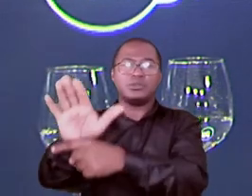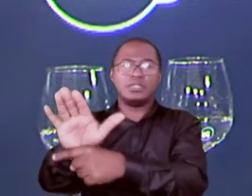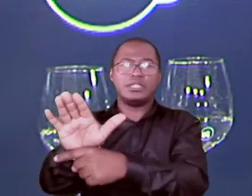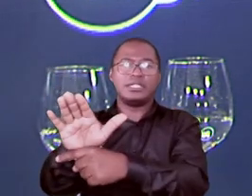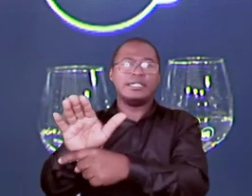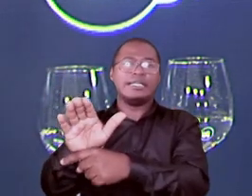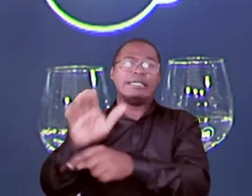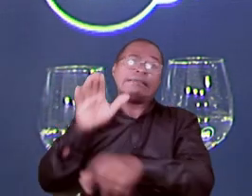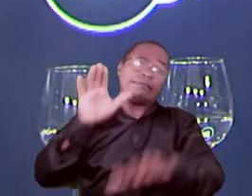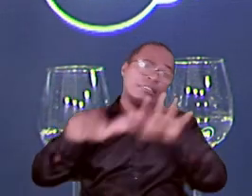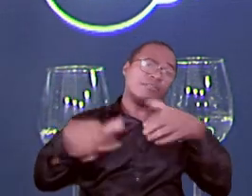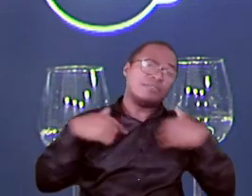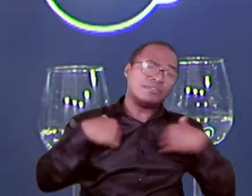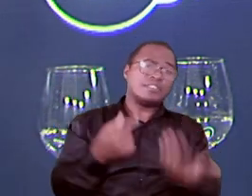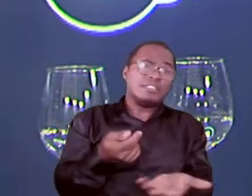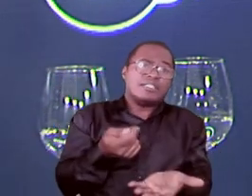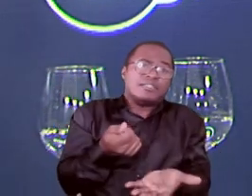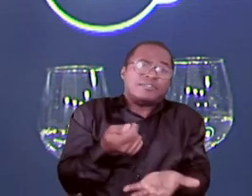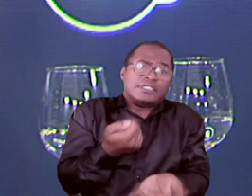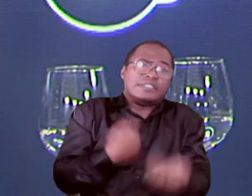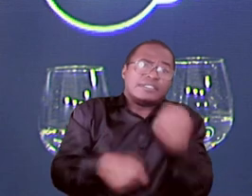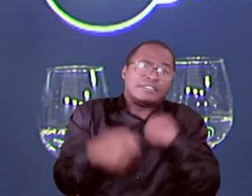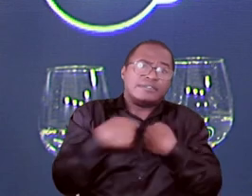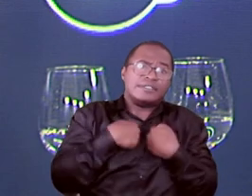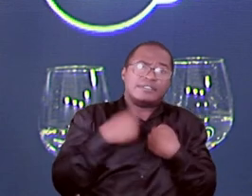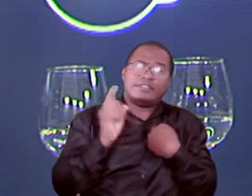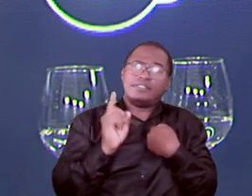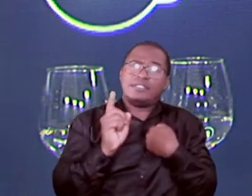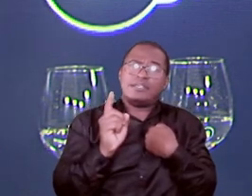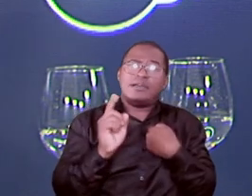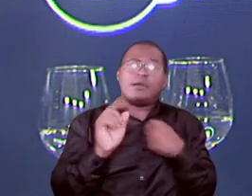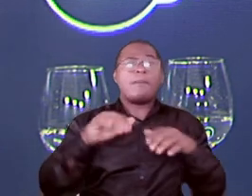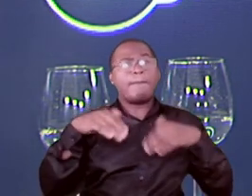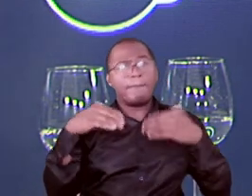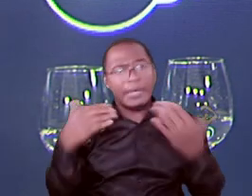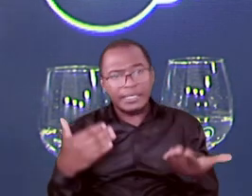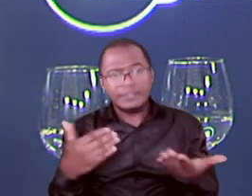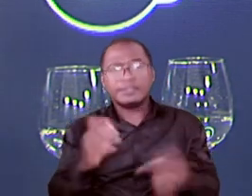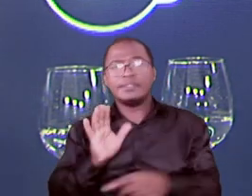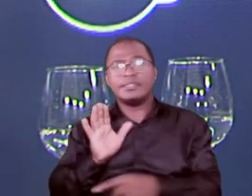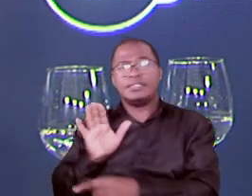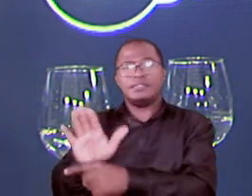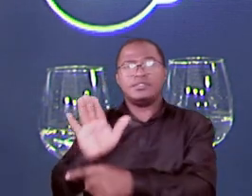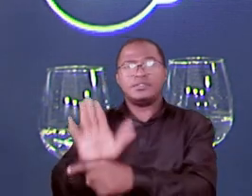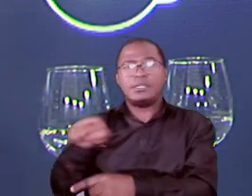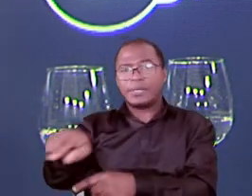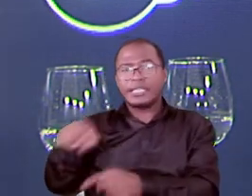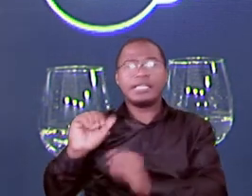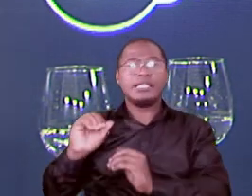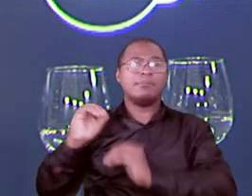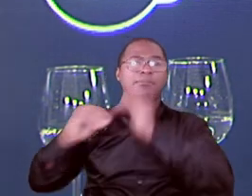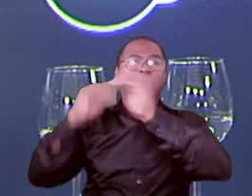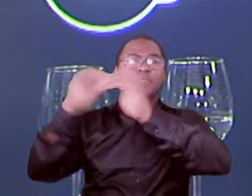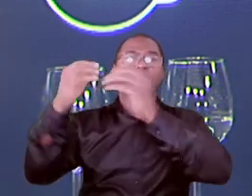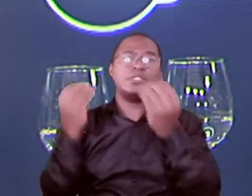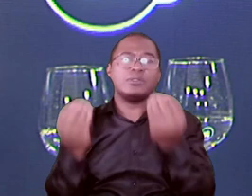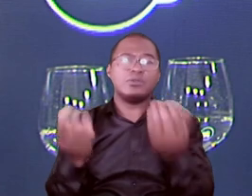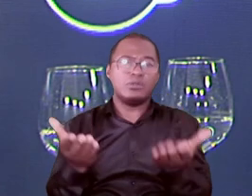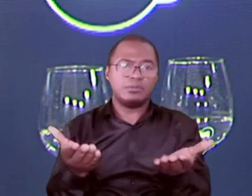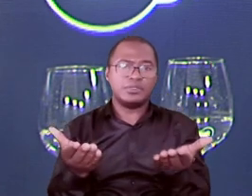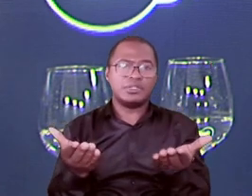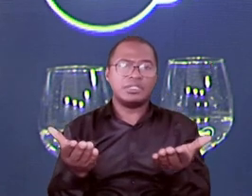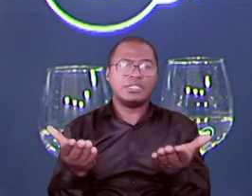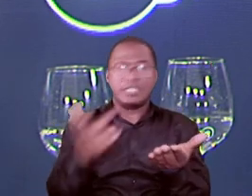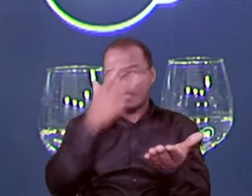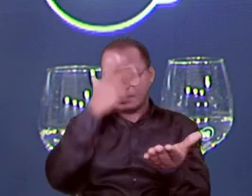não seja talvez vamos dizer o mais eficiente pointista financeiro que que se eu tivesse que o pessoal que tá assistindo a gente